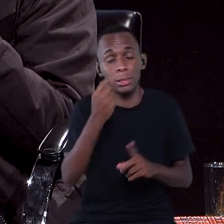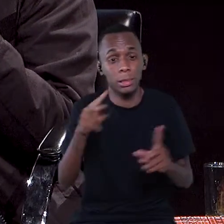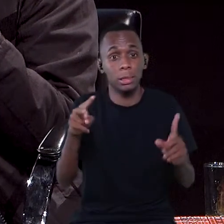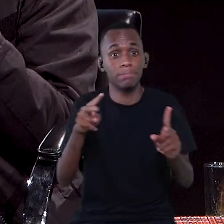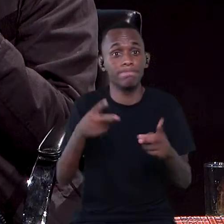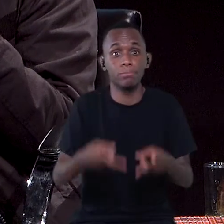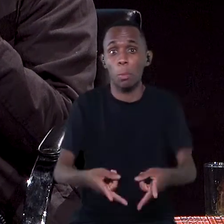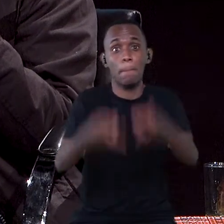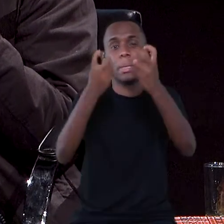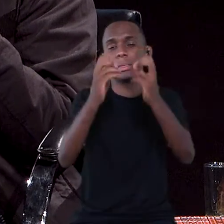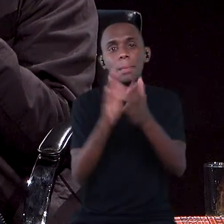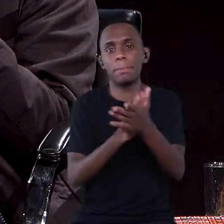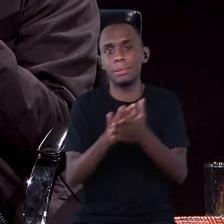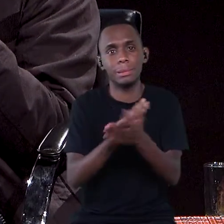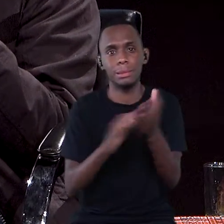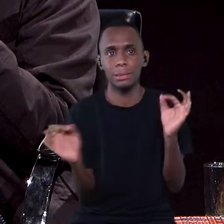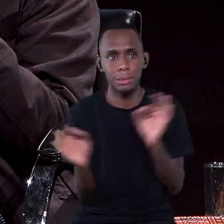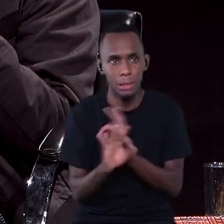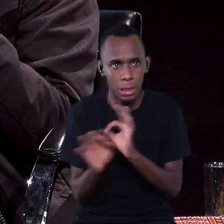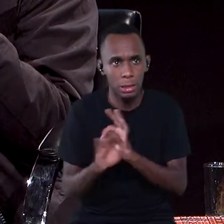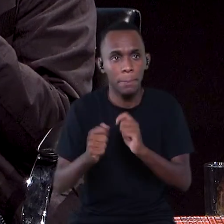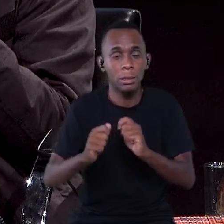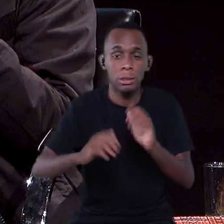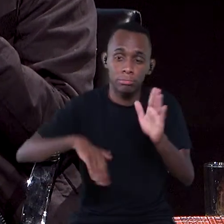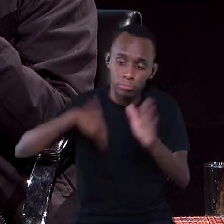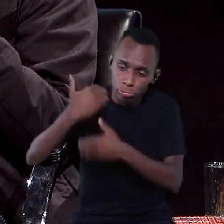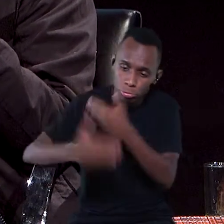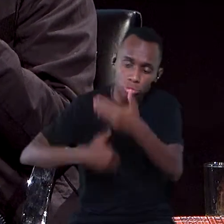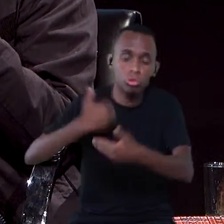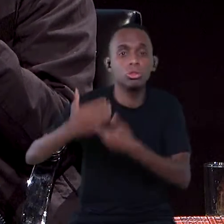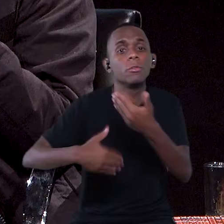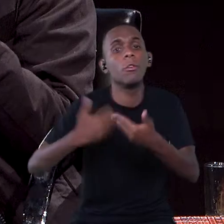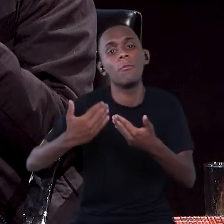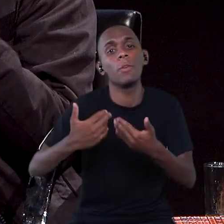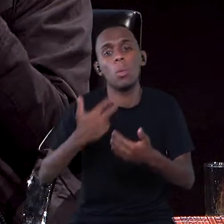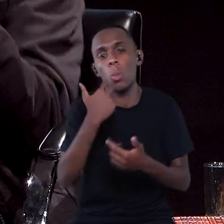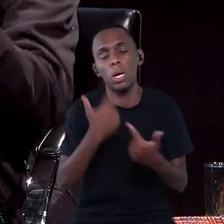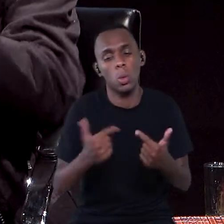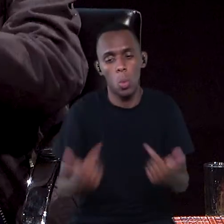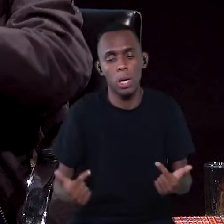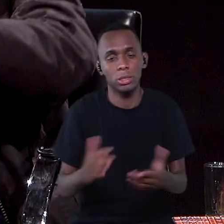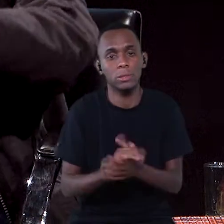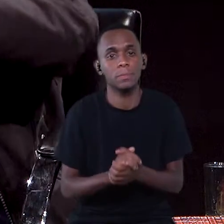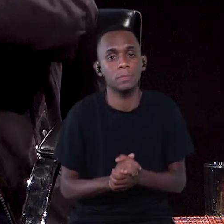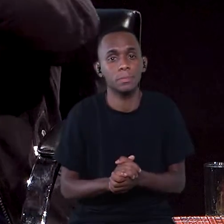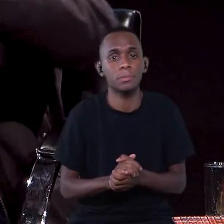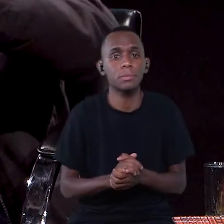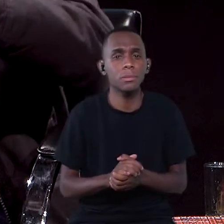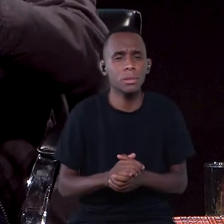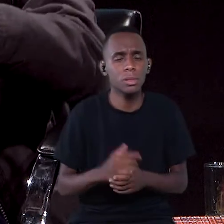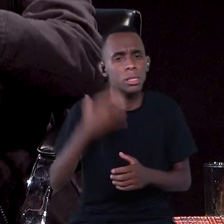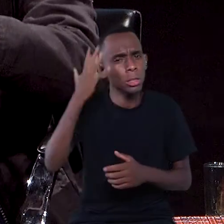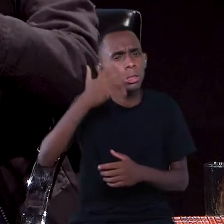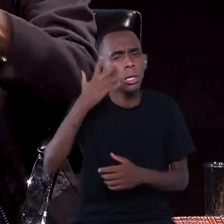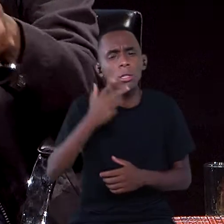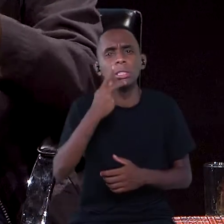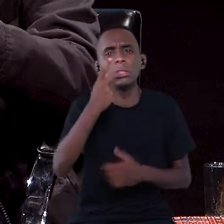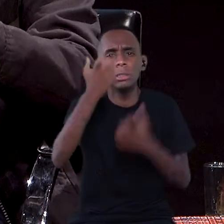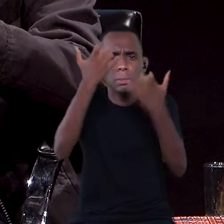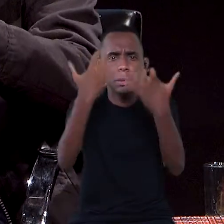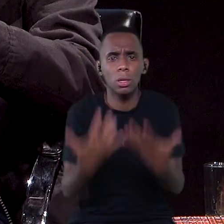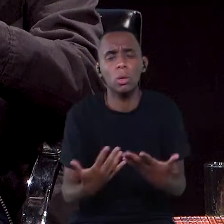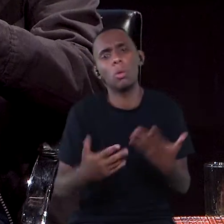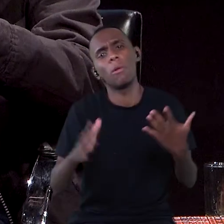acordar para ele, ou não percebeu ainda que é preciso gerar uma linguagem para ele. Nós falamos agora há pouco dessas inúmeras identidades